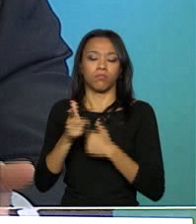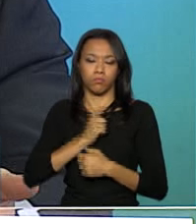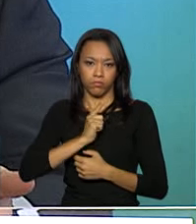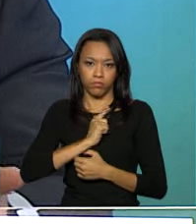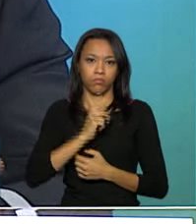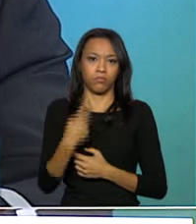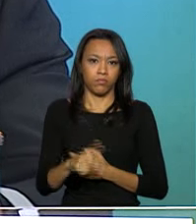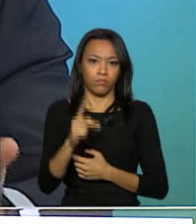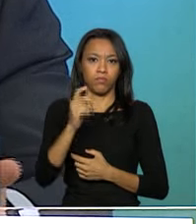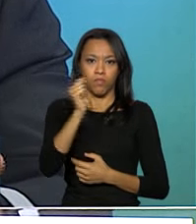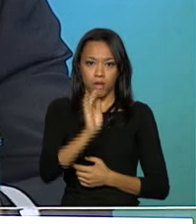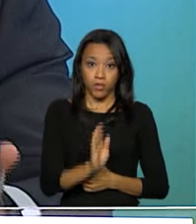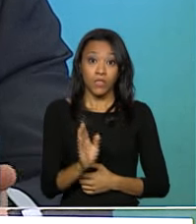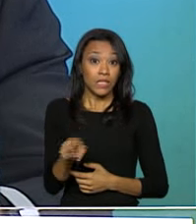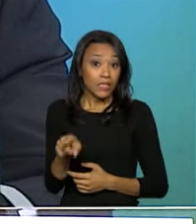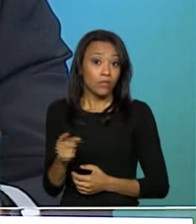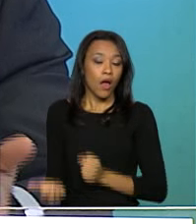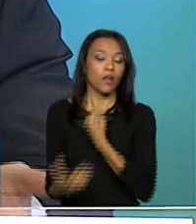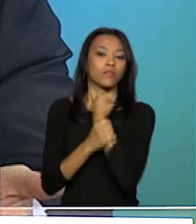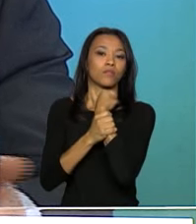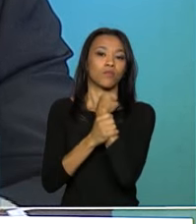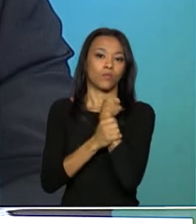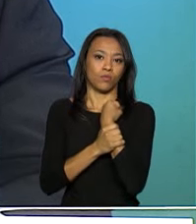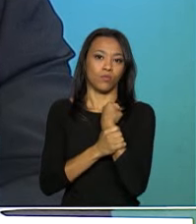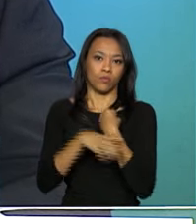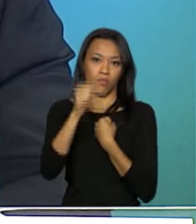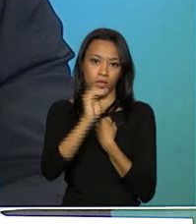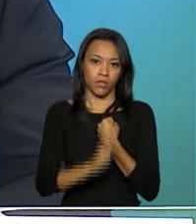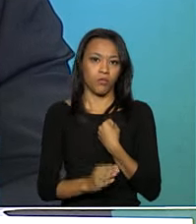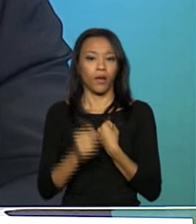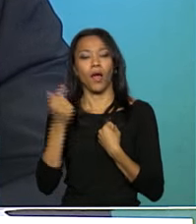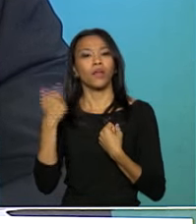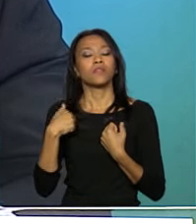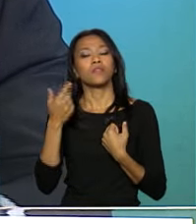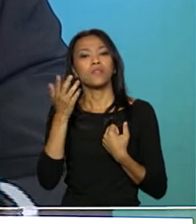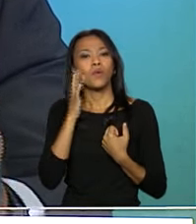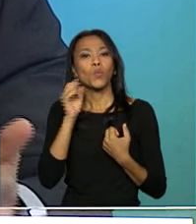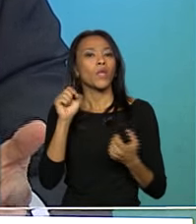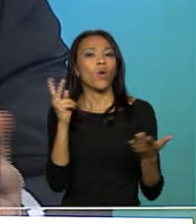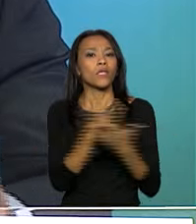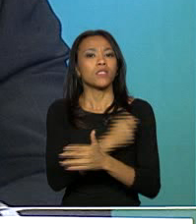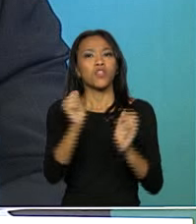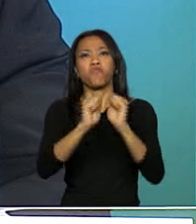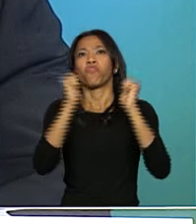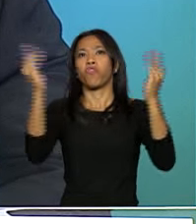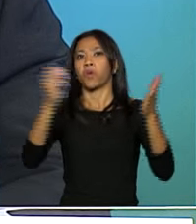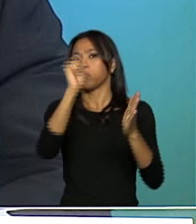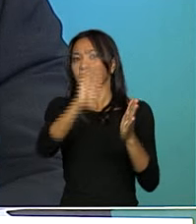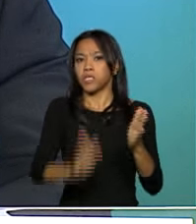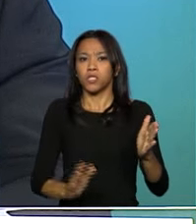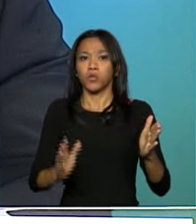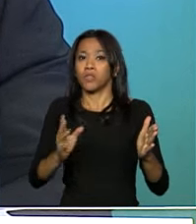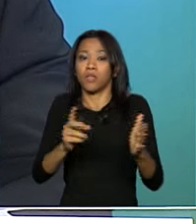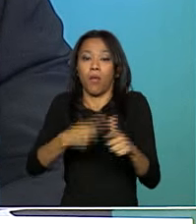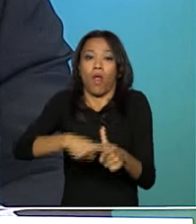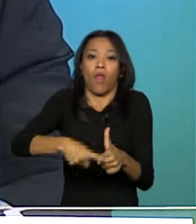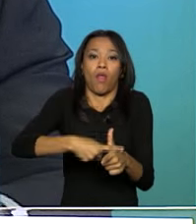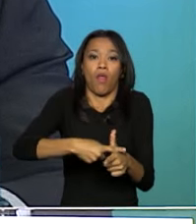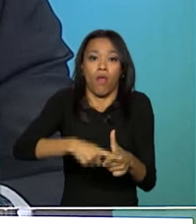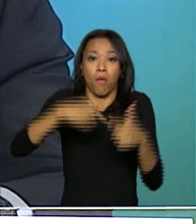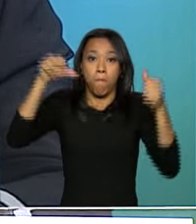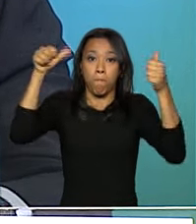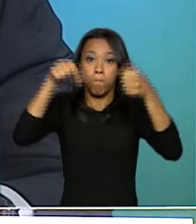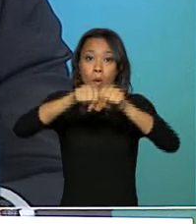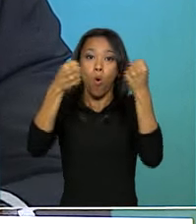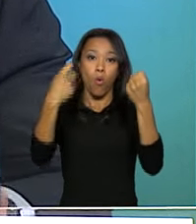dá o Brasil segurança e capacidade para enfrentar eh essa flutuação cambial sem gerar um problema financeiro no país e nós